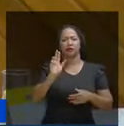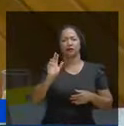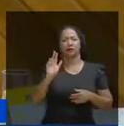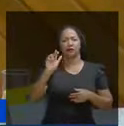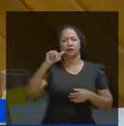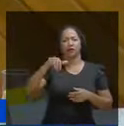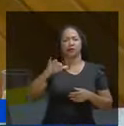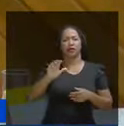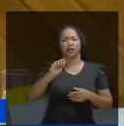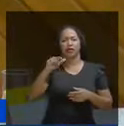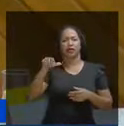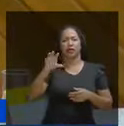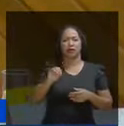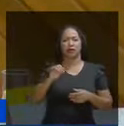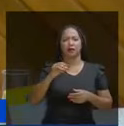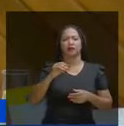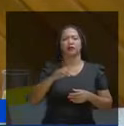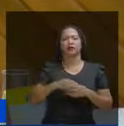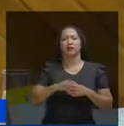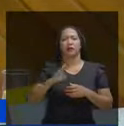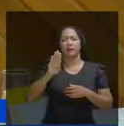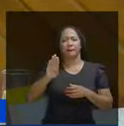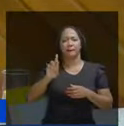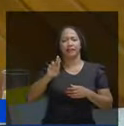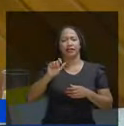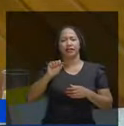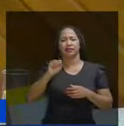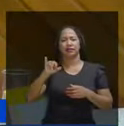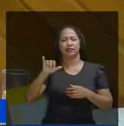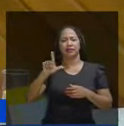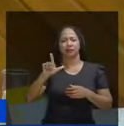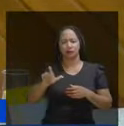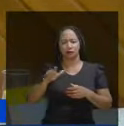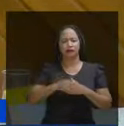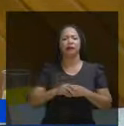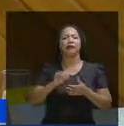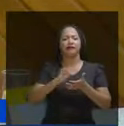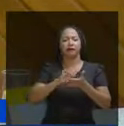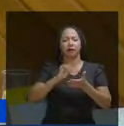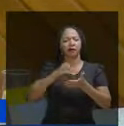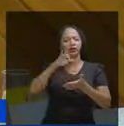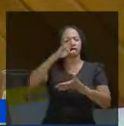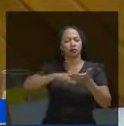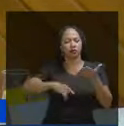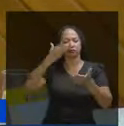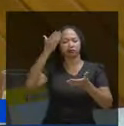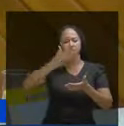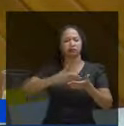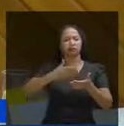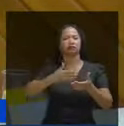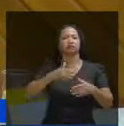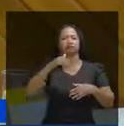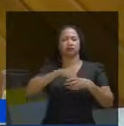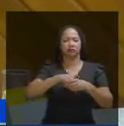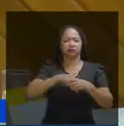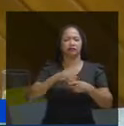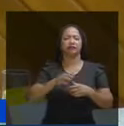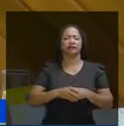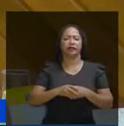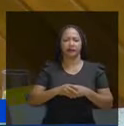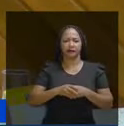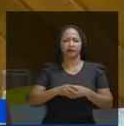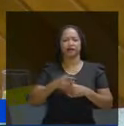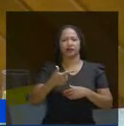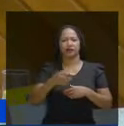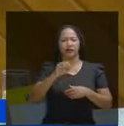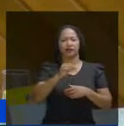nas eleições municipais de 2024, em razão da ausência de quitação eleitoral. A recorrente alegou, em síntese, que no pleito